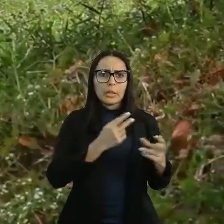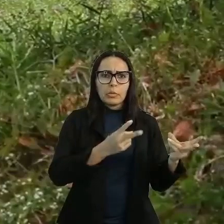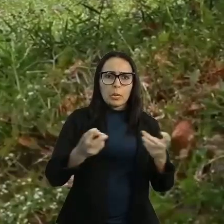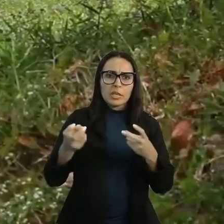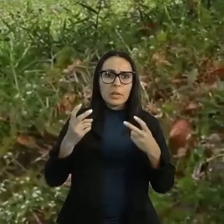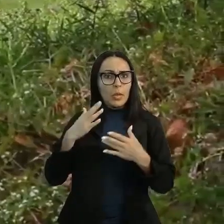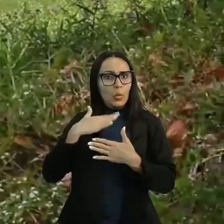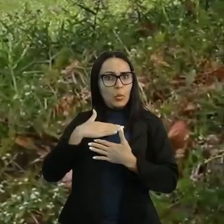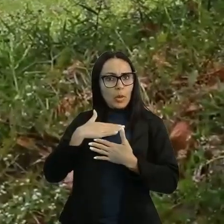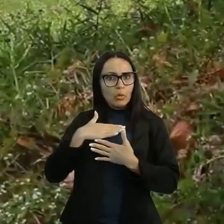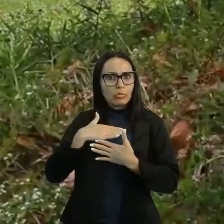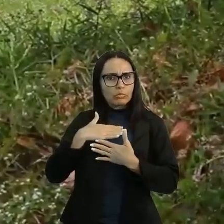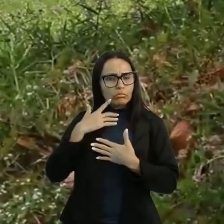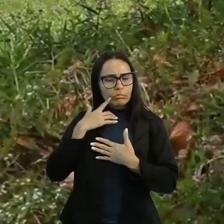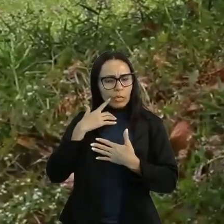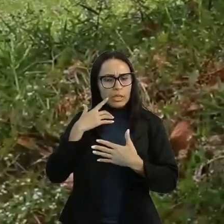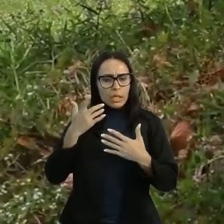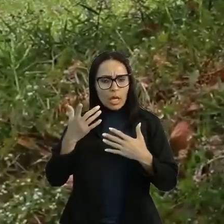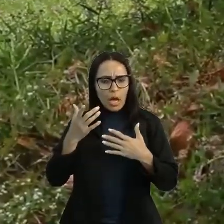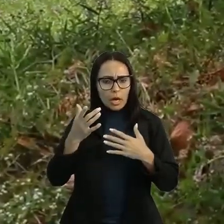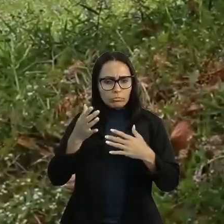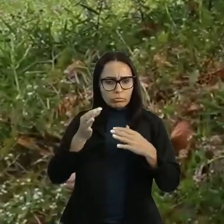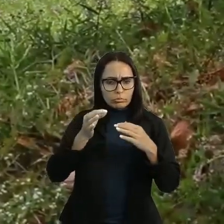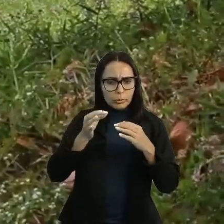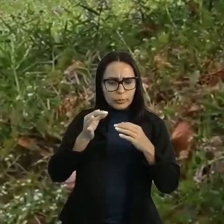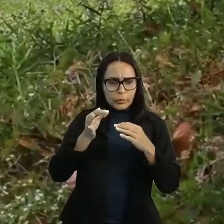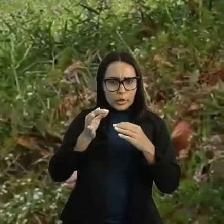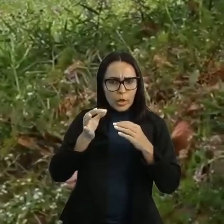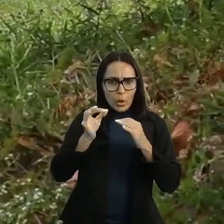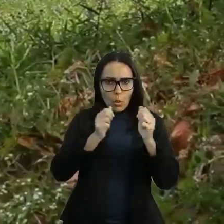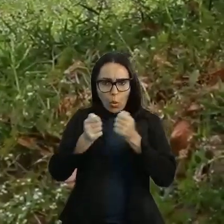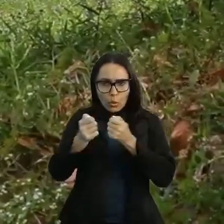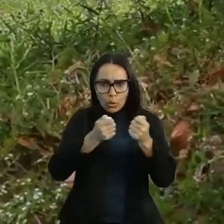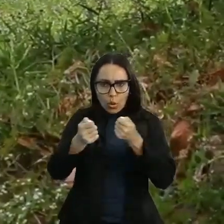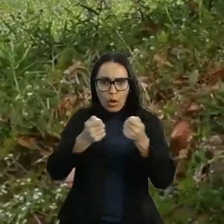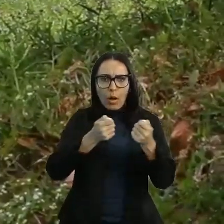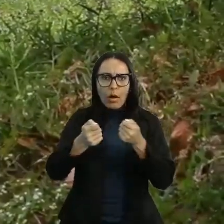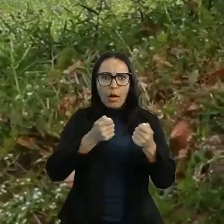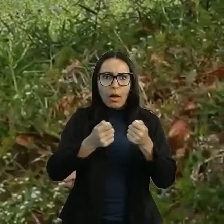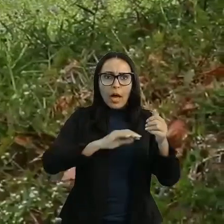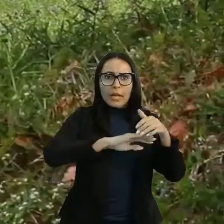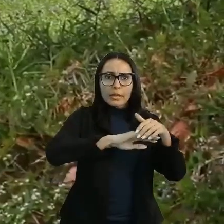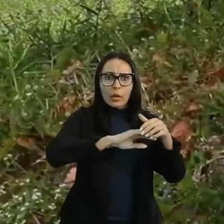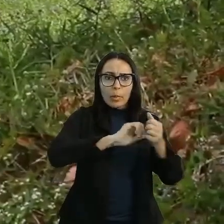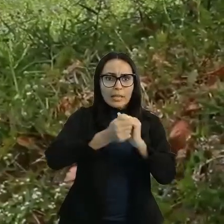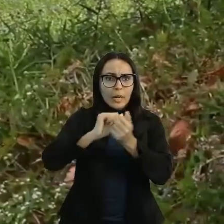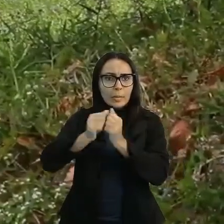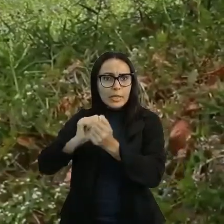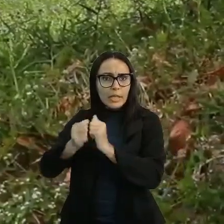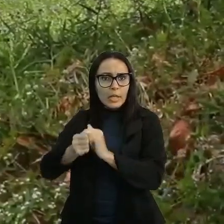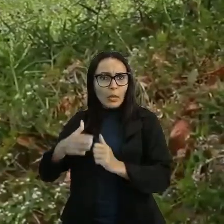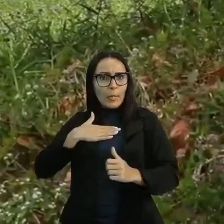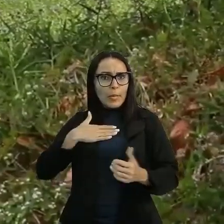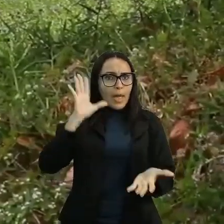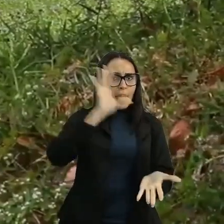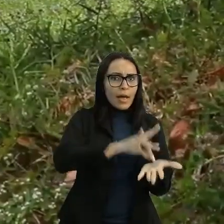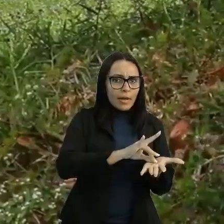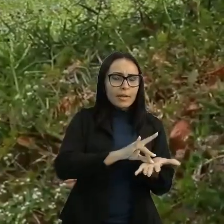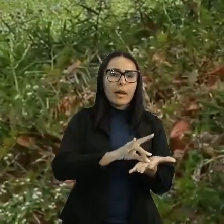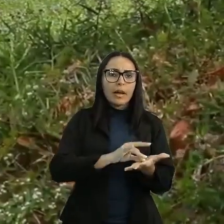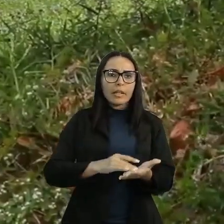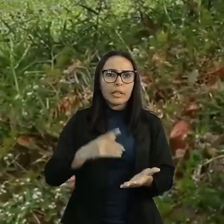experiência de praticar o estudo das escrituras, conhecer mais a filosofia, praticar o celibato, e aí entrei. Então, esses vícios,